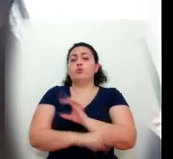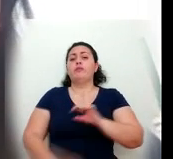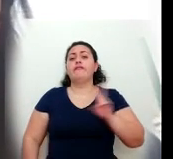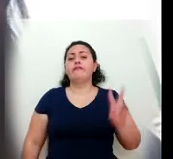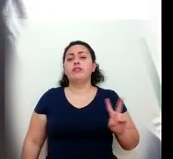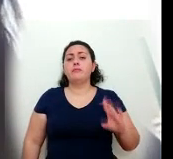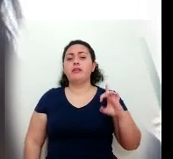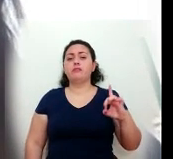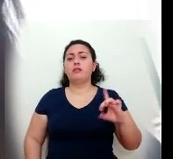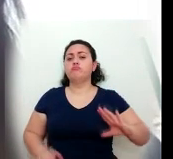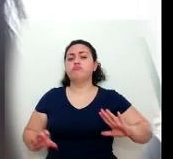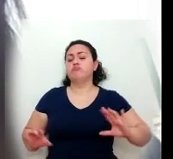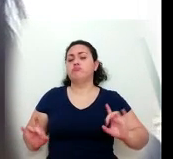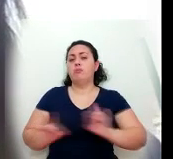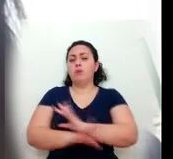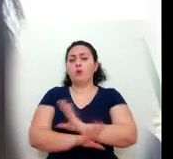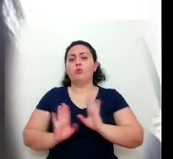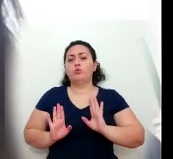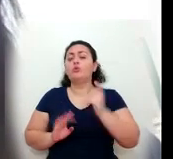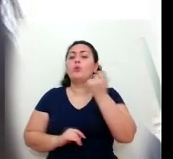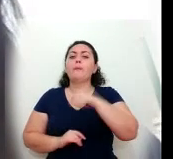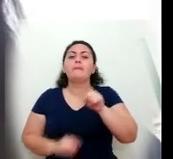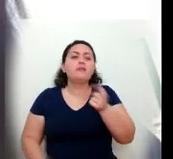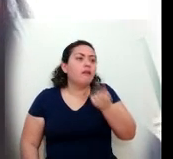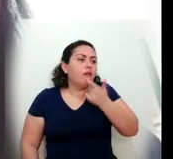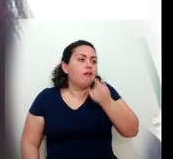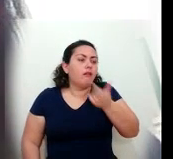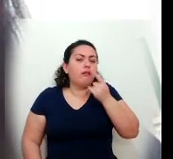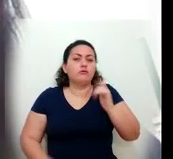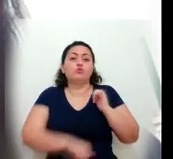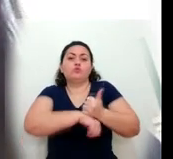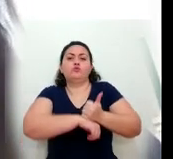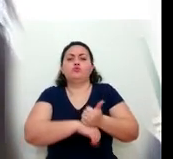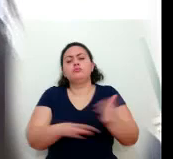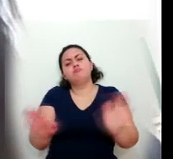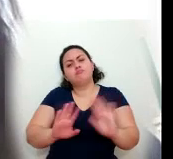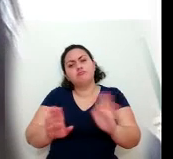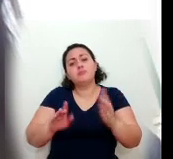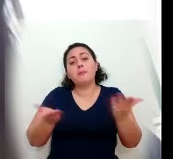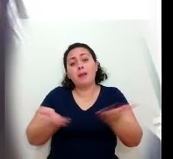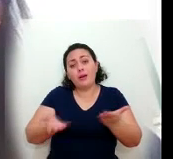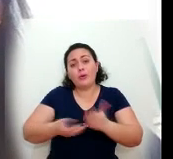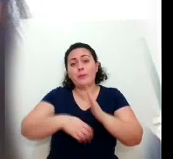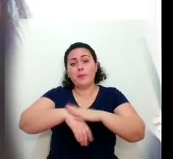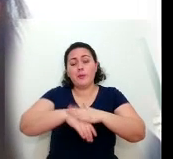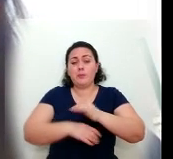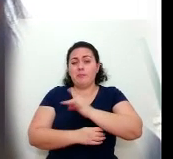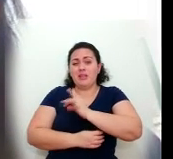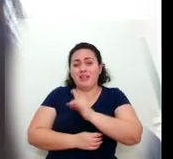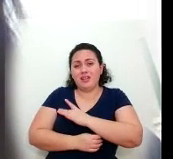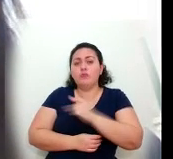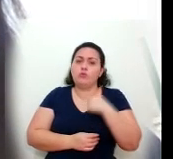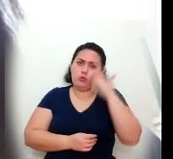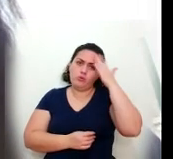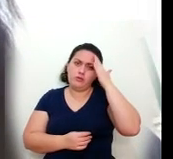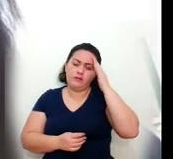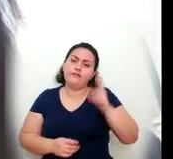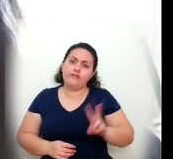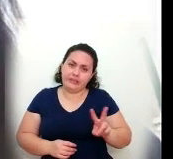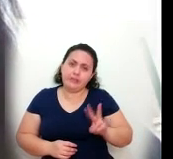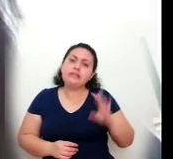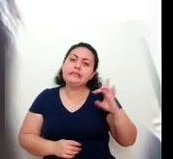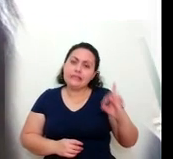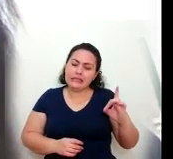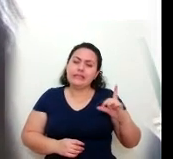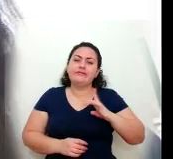é suficiente, né, para a síntese do que a gente precisa. Então não há indicação. Mas como a gente está num momento de muito medo, e a